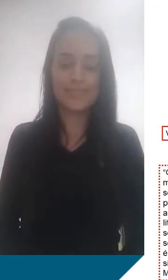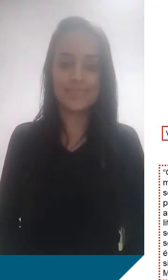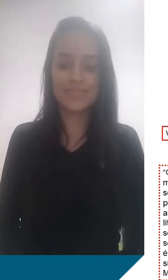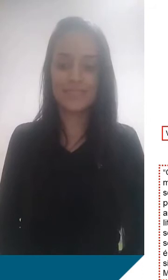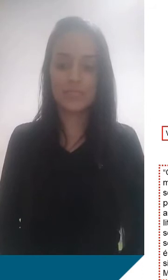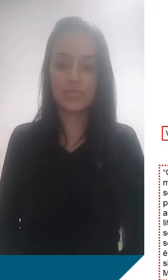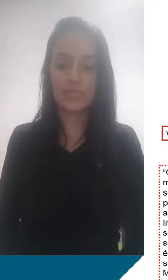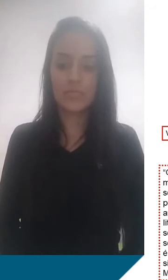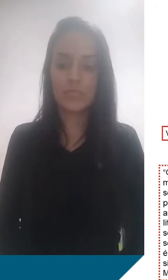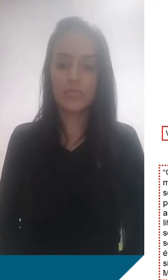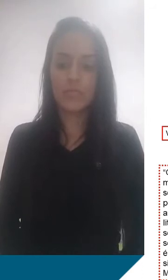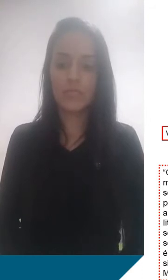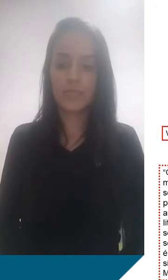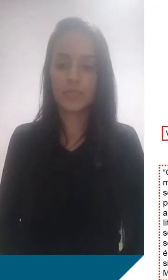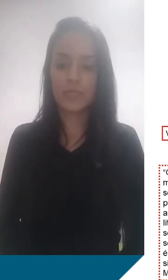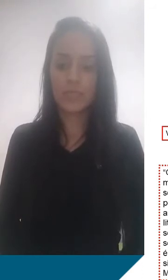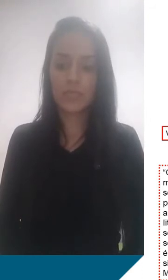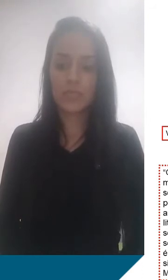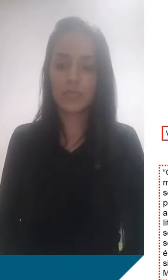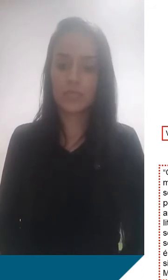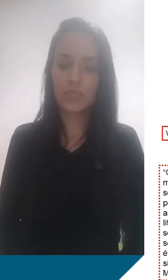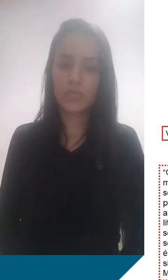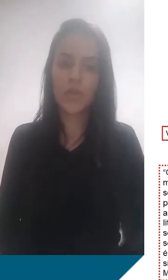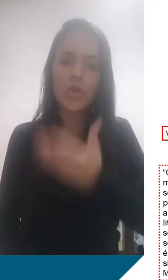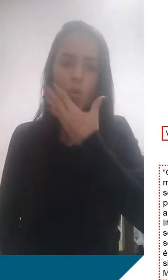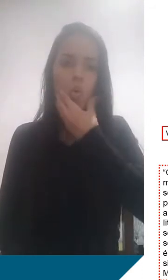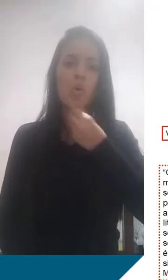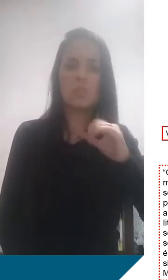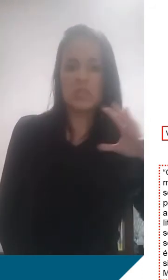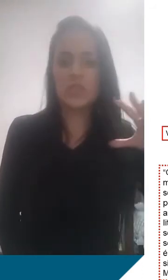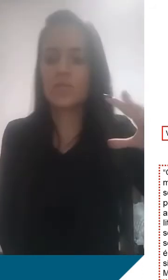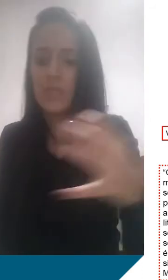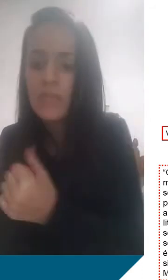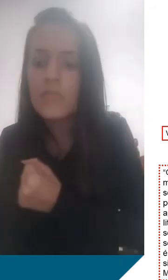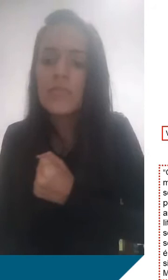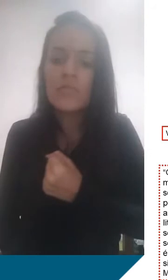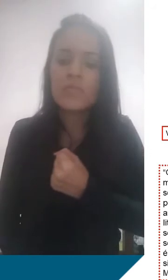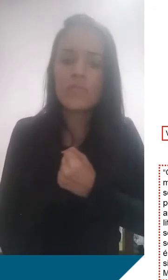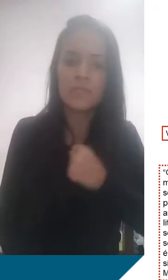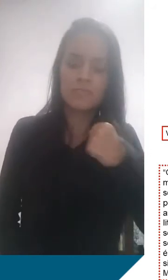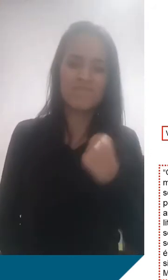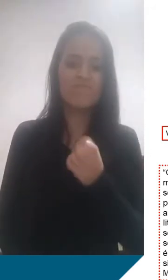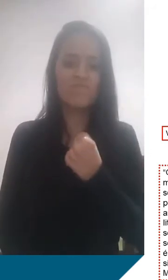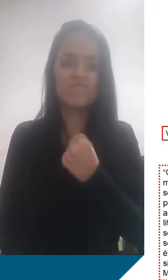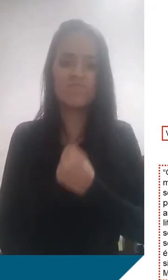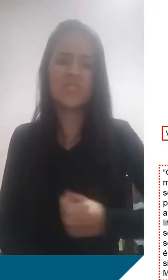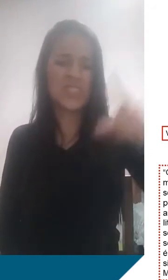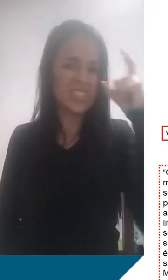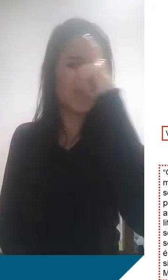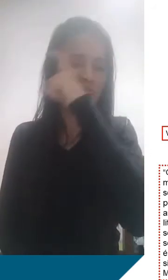romance. Os homens que têm para si tomado o que há de mais grave e talvez de mais difícil na ordem